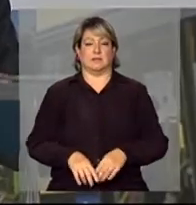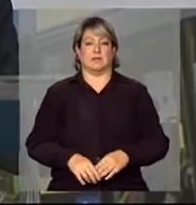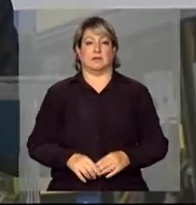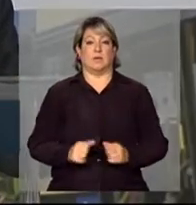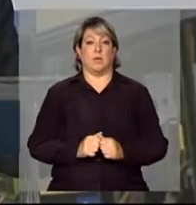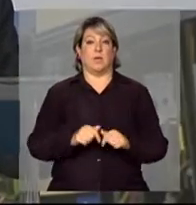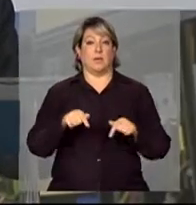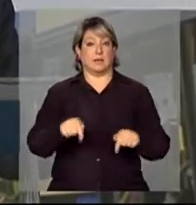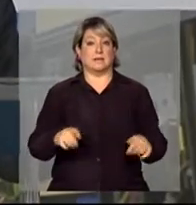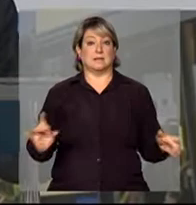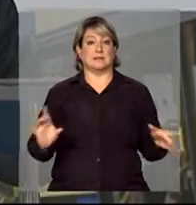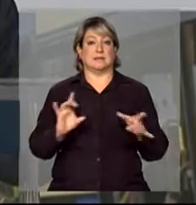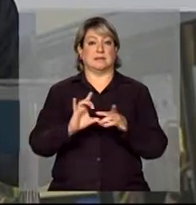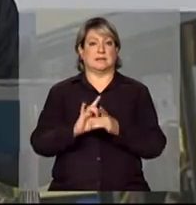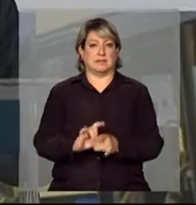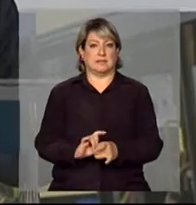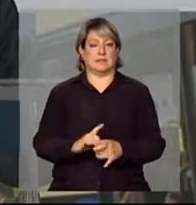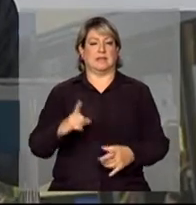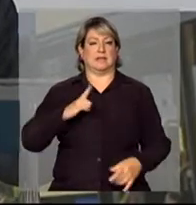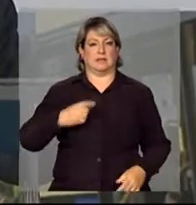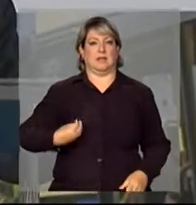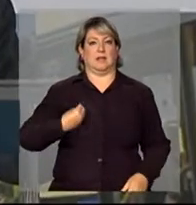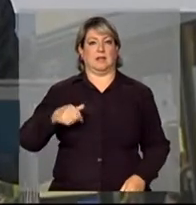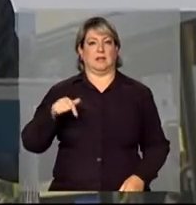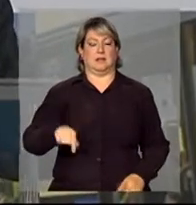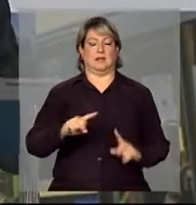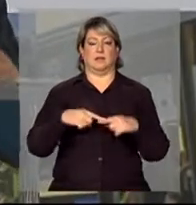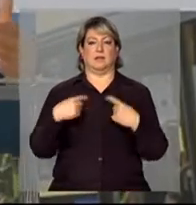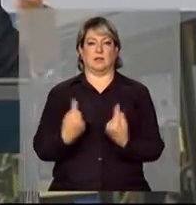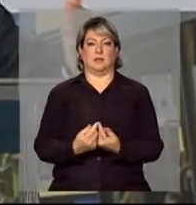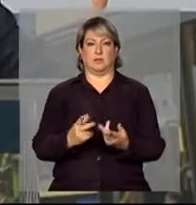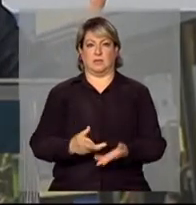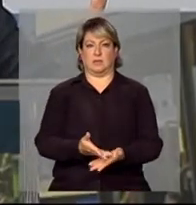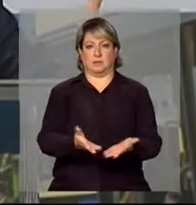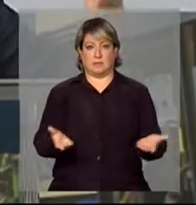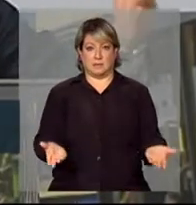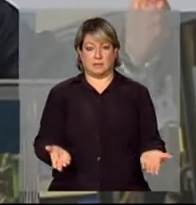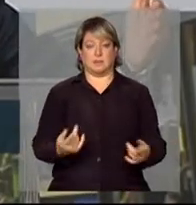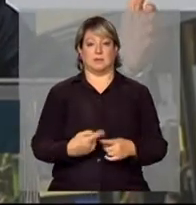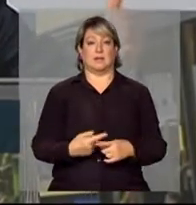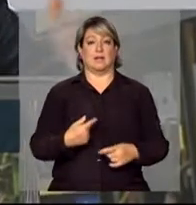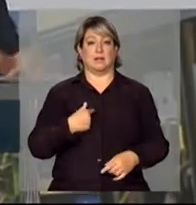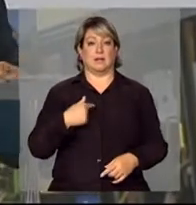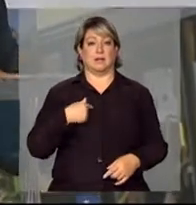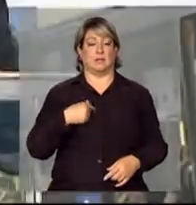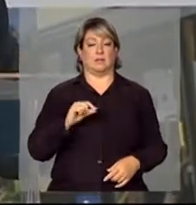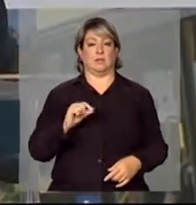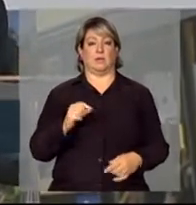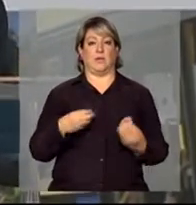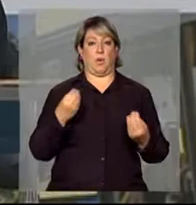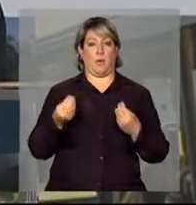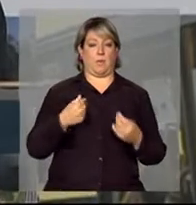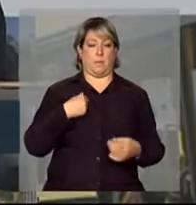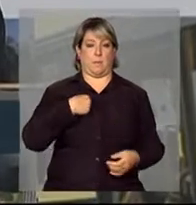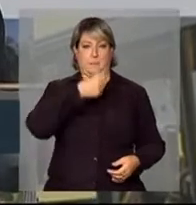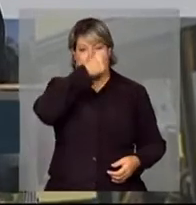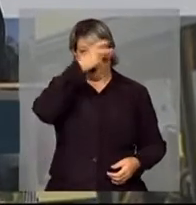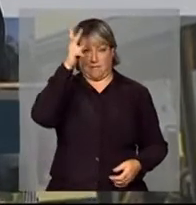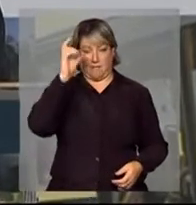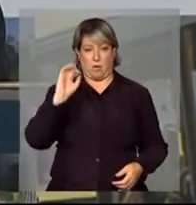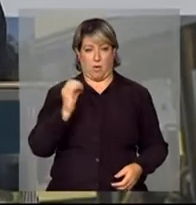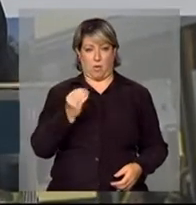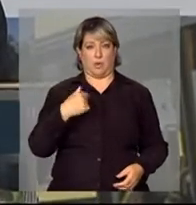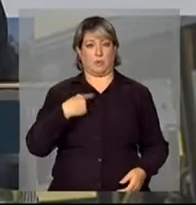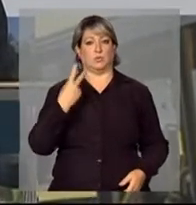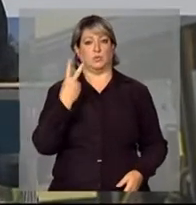com essa integração que está ocorrendo aqui com esse ato. Sou de uma época, como prefeito de Porto Alegre, em duas